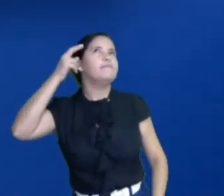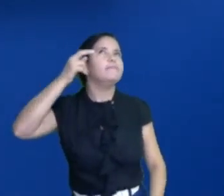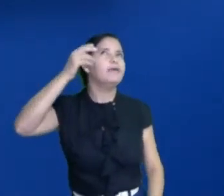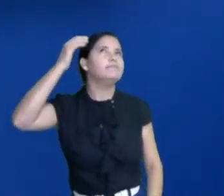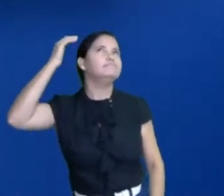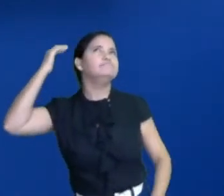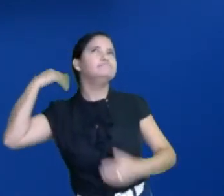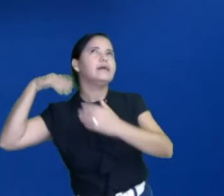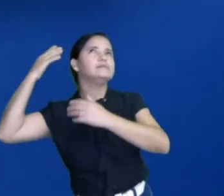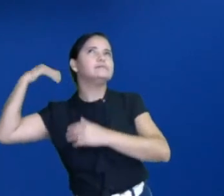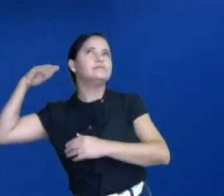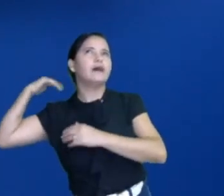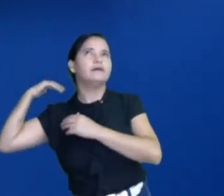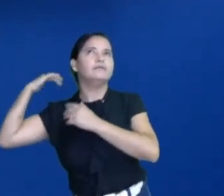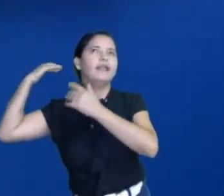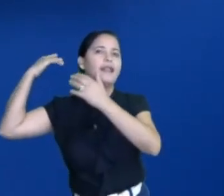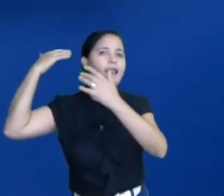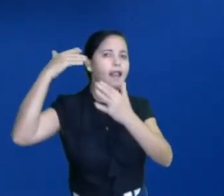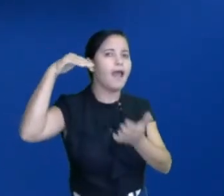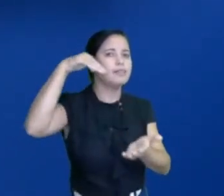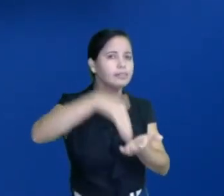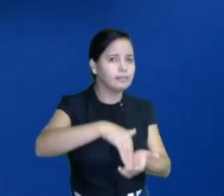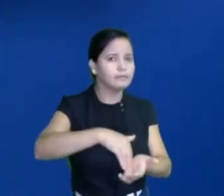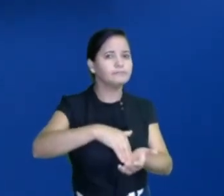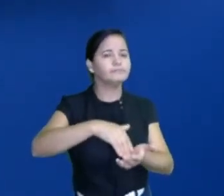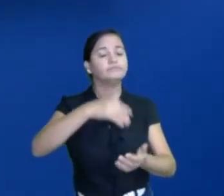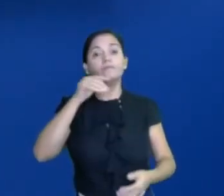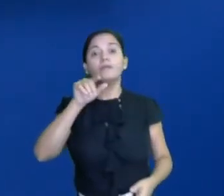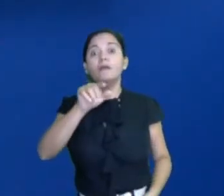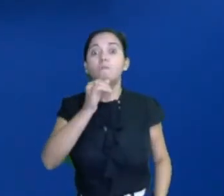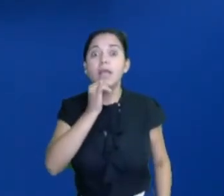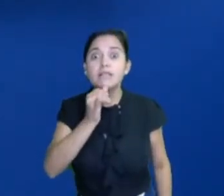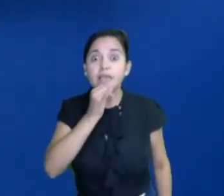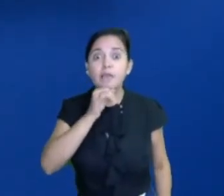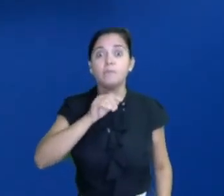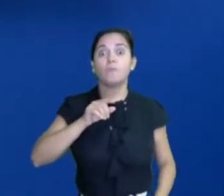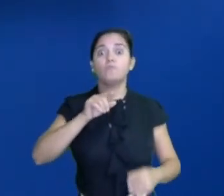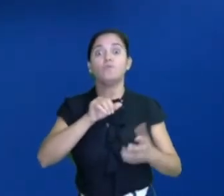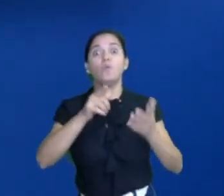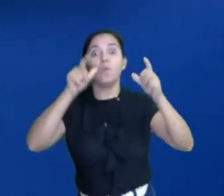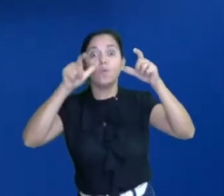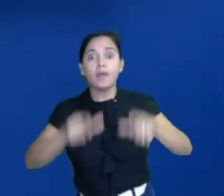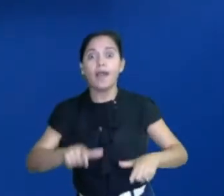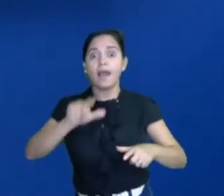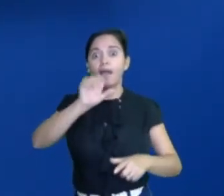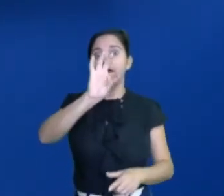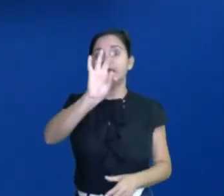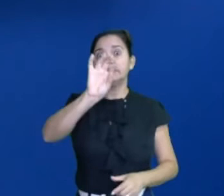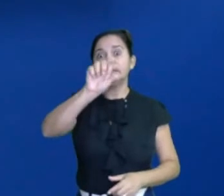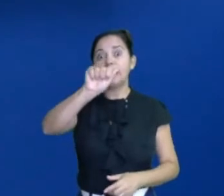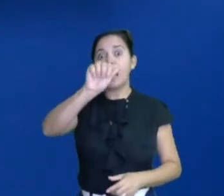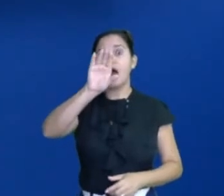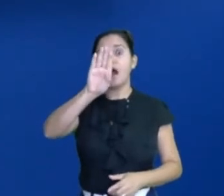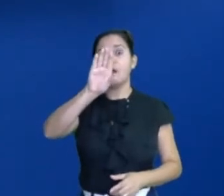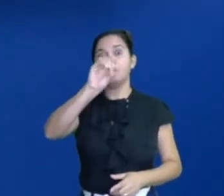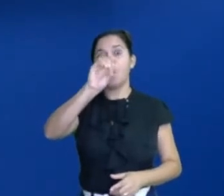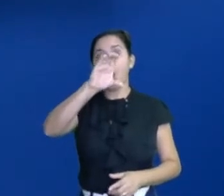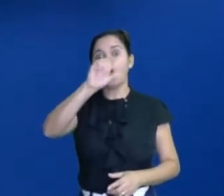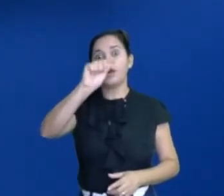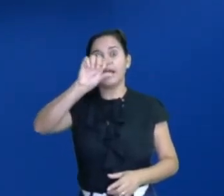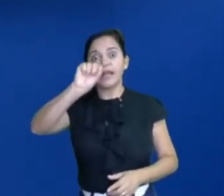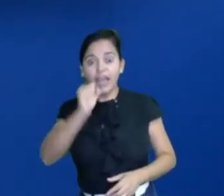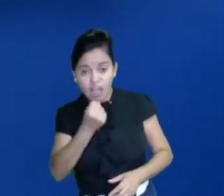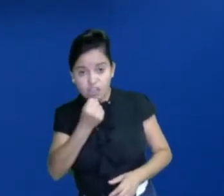épocas importantes. Por exemplo, lá no Monte das Tabocas, imagine se não fosse zelado pelas pessoas, se o governo